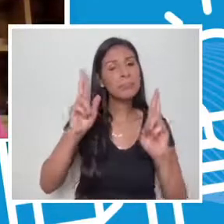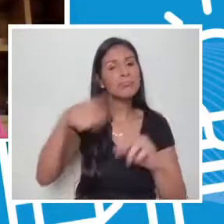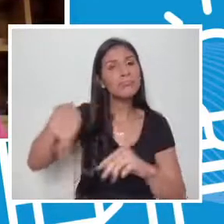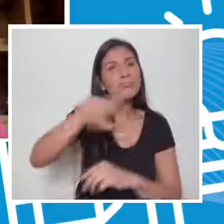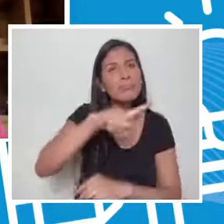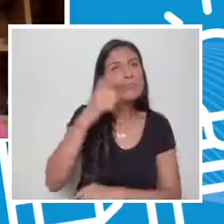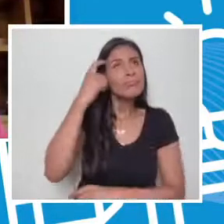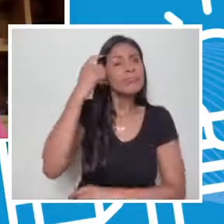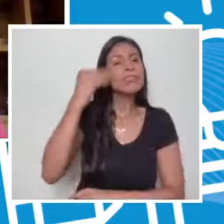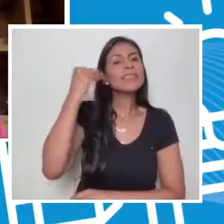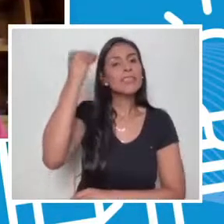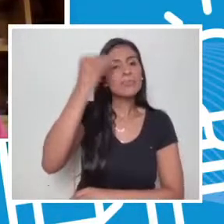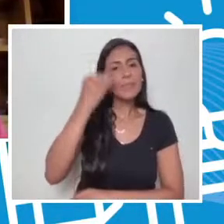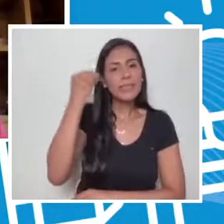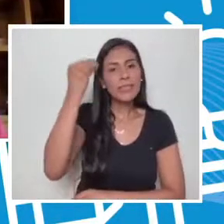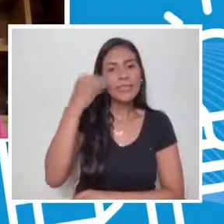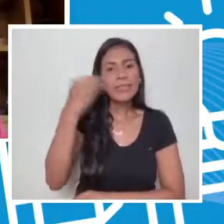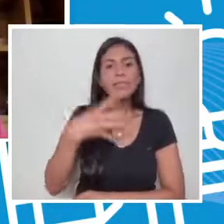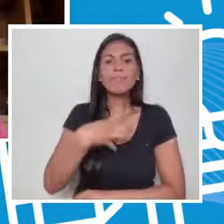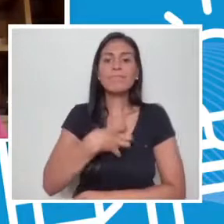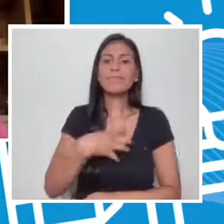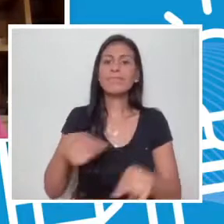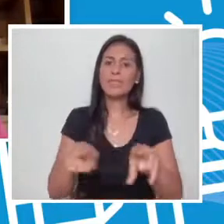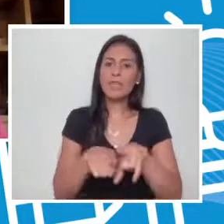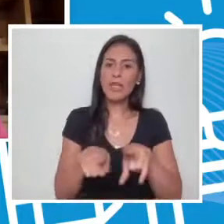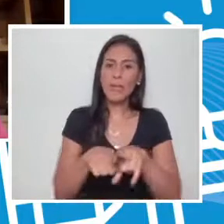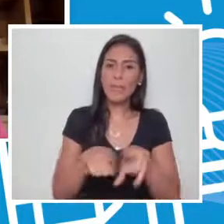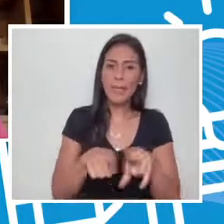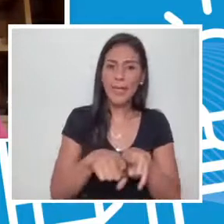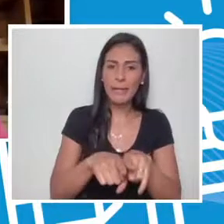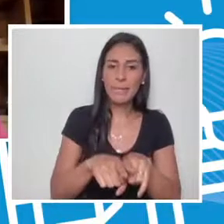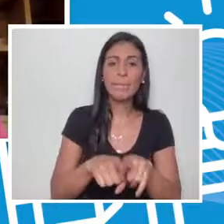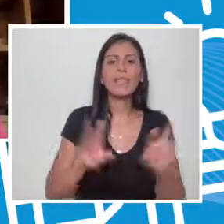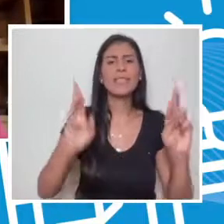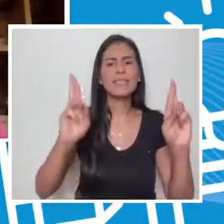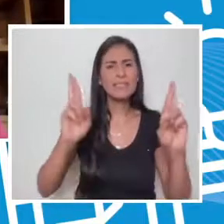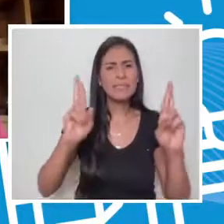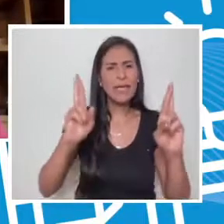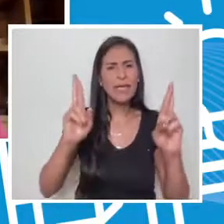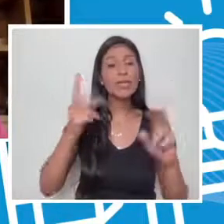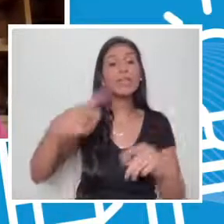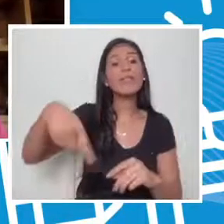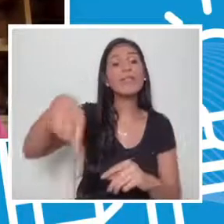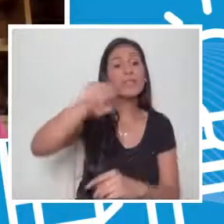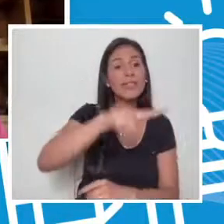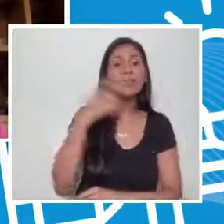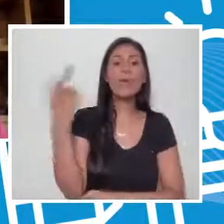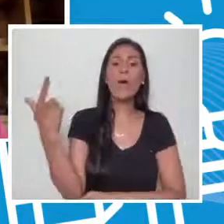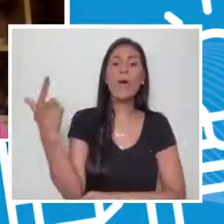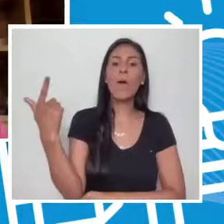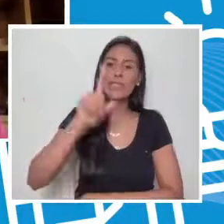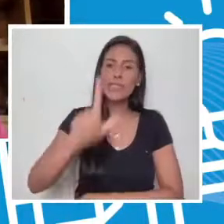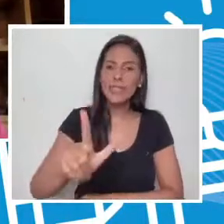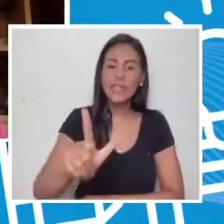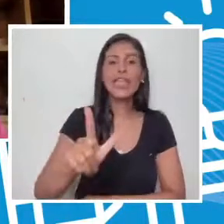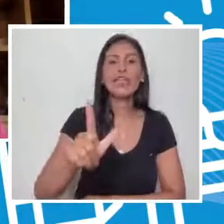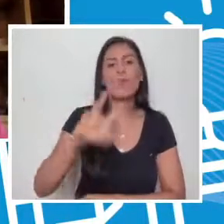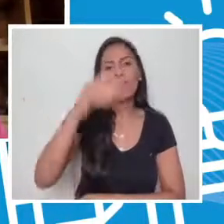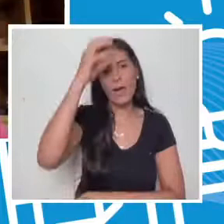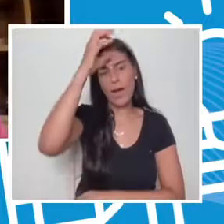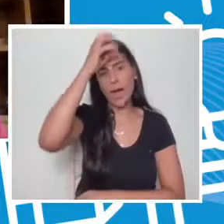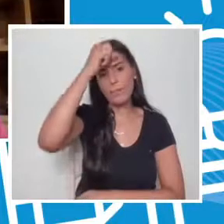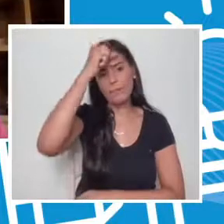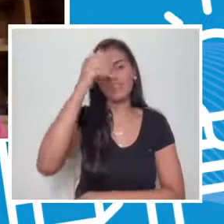Espero que vocês tenham tido a oportunidade de, em alguma medida, assistir com alguém, ou que agora,